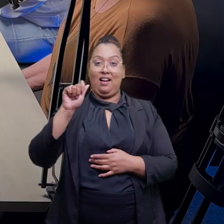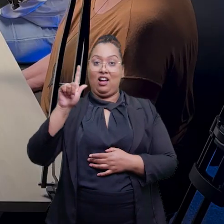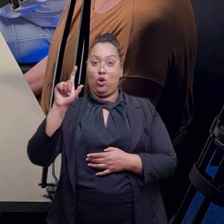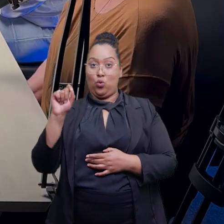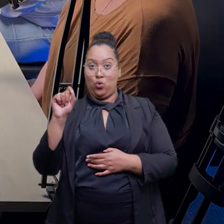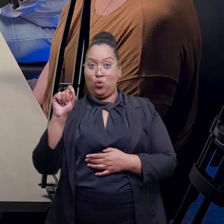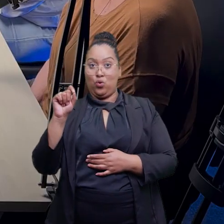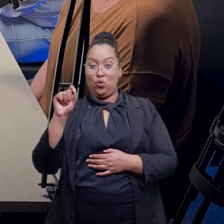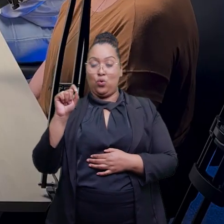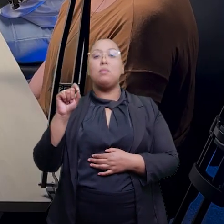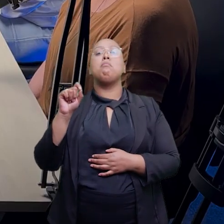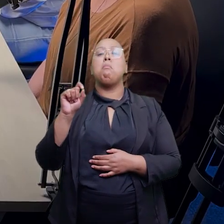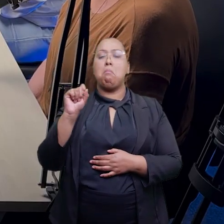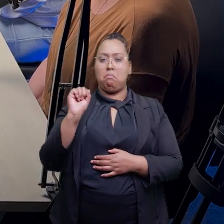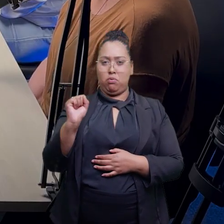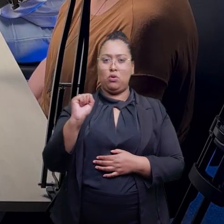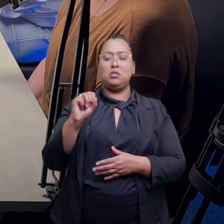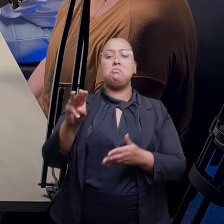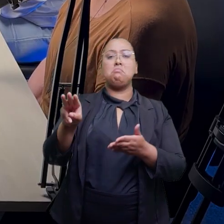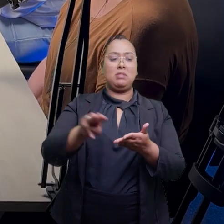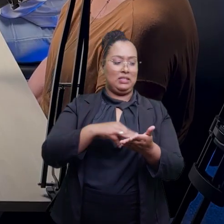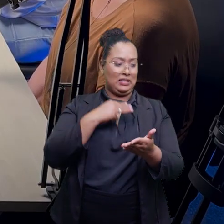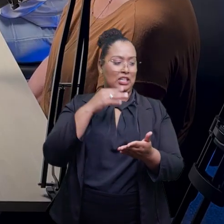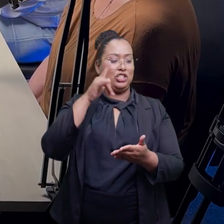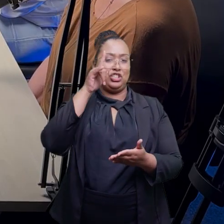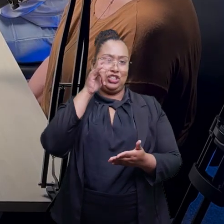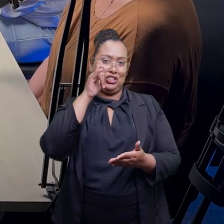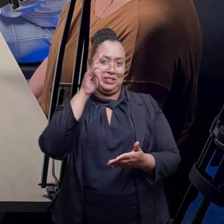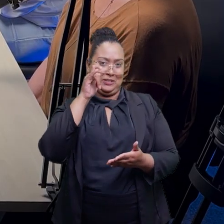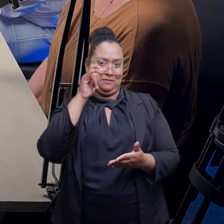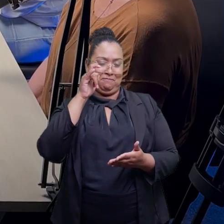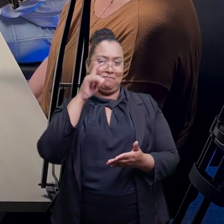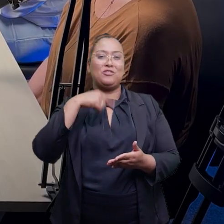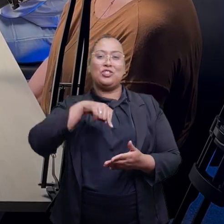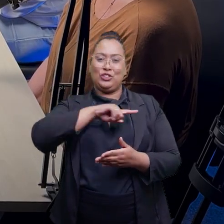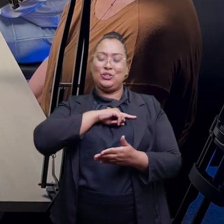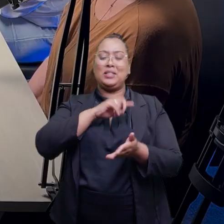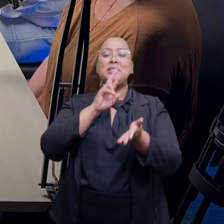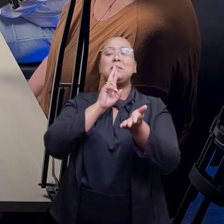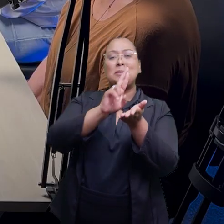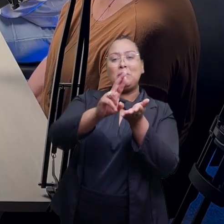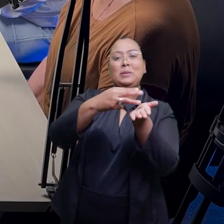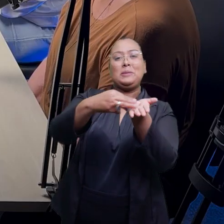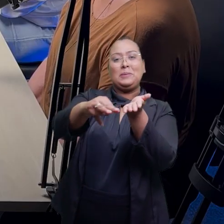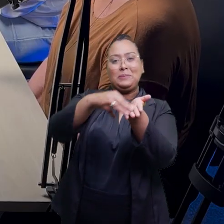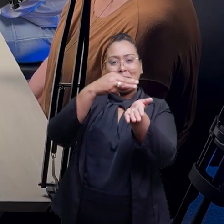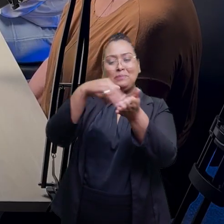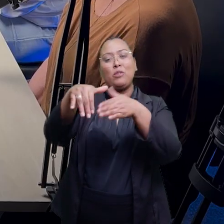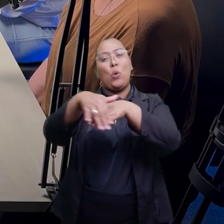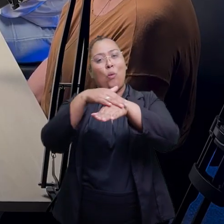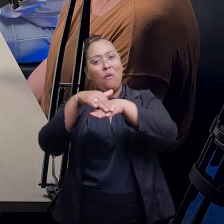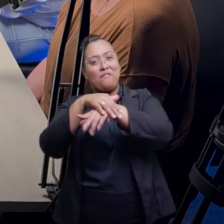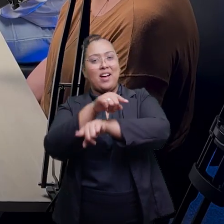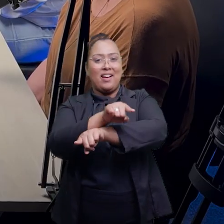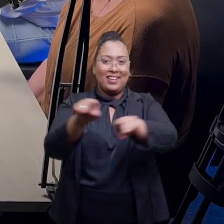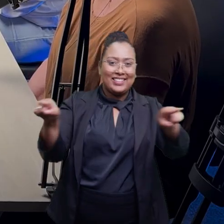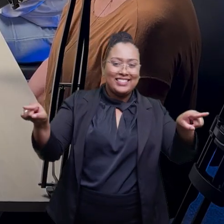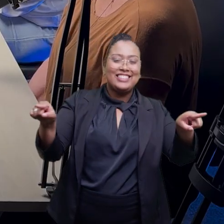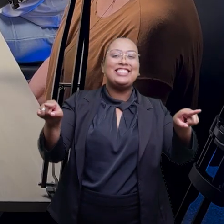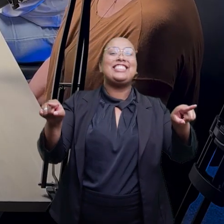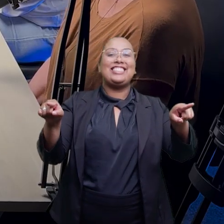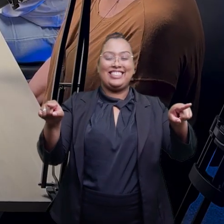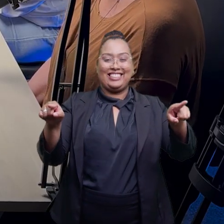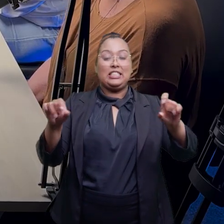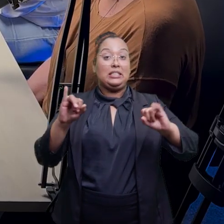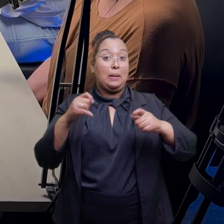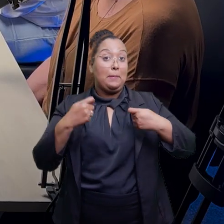conviver_GAAGO e mandar mensagem através do nosso Instagram, que a gente entre em contato com vocês, converse com vocês,